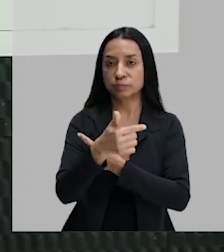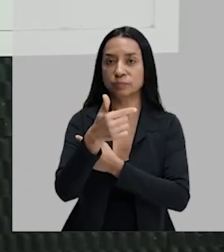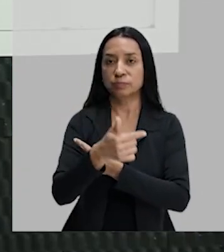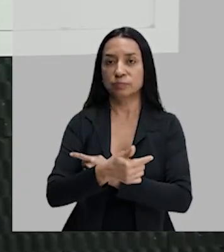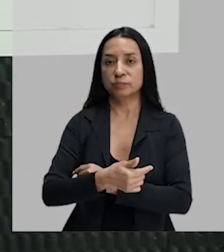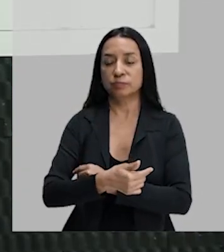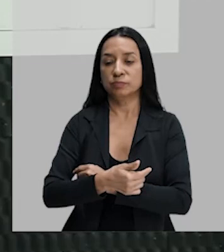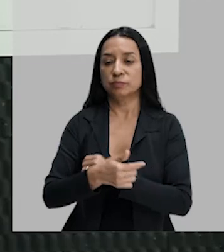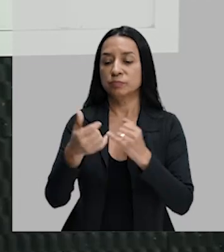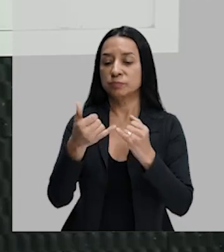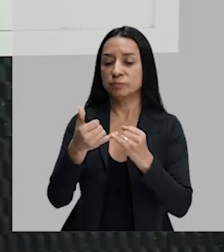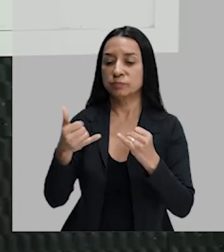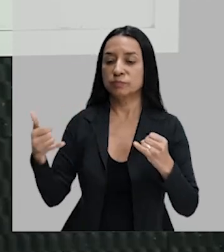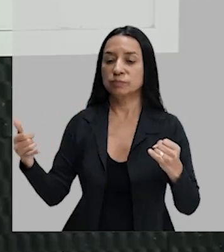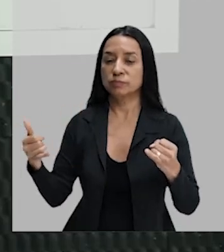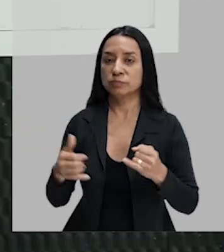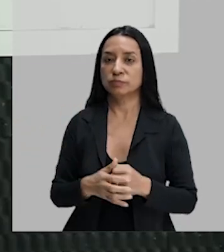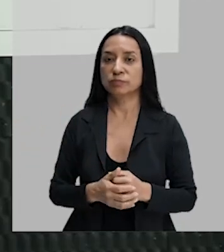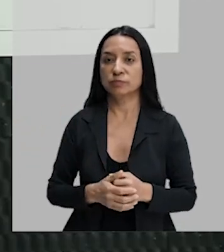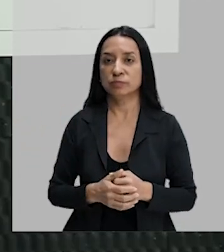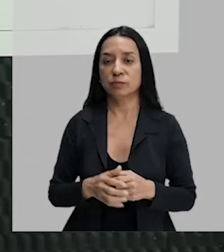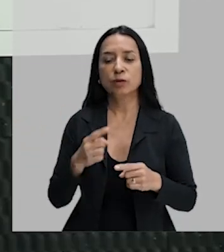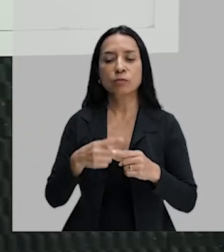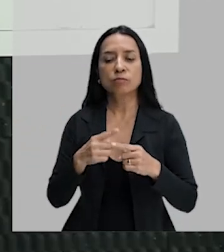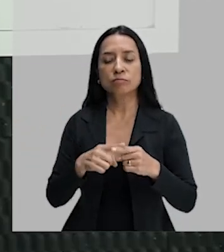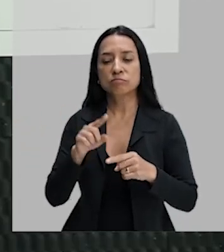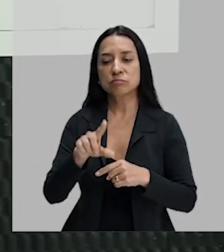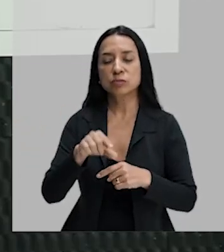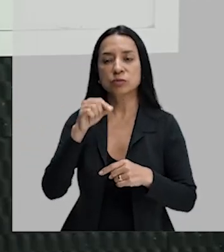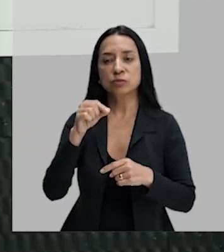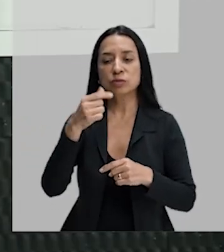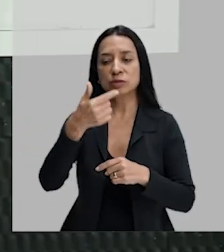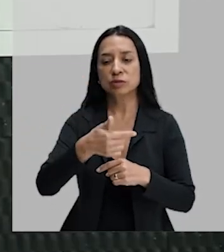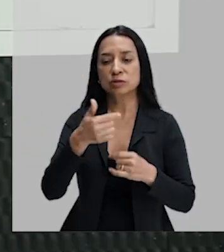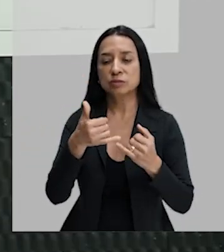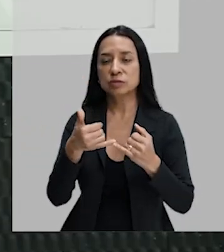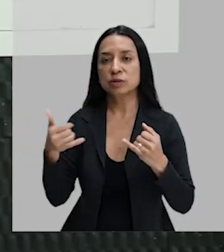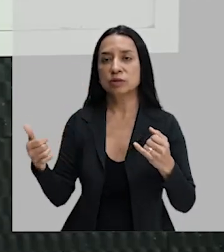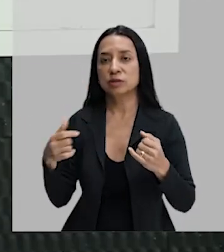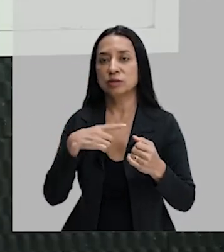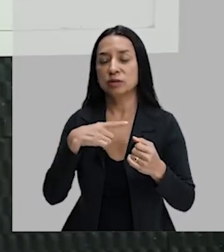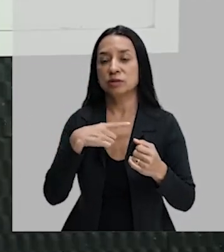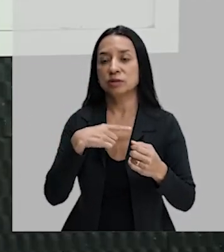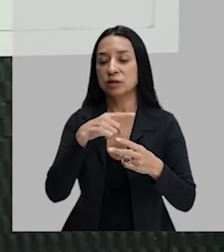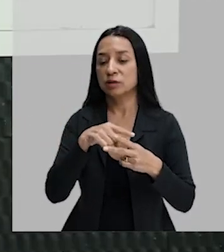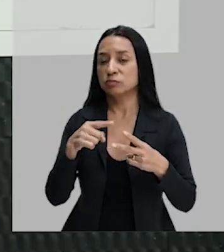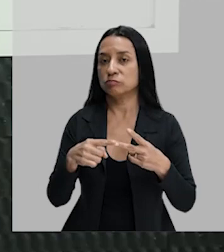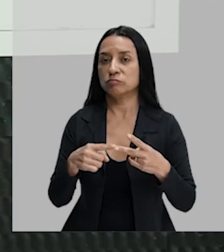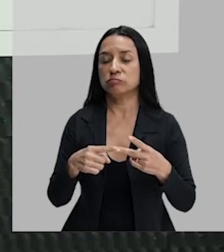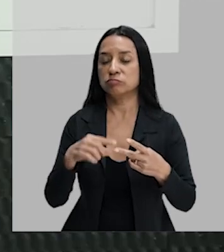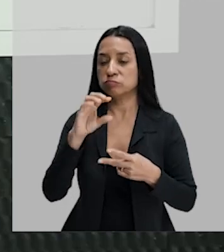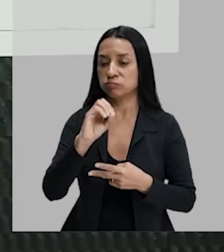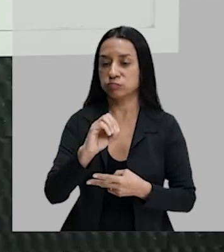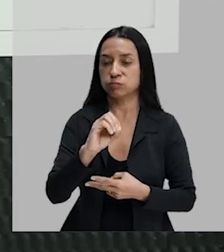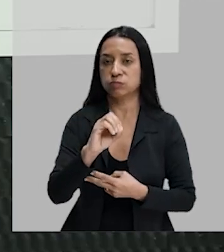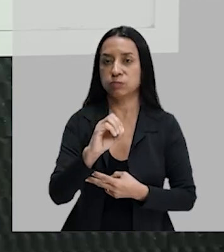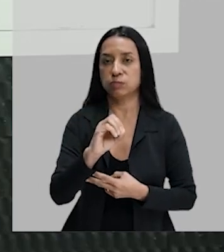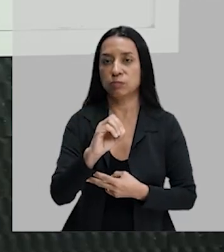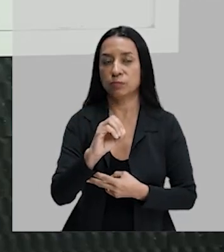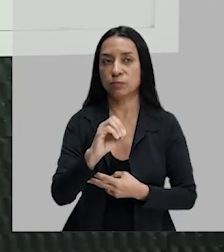linha Por que que vai escolher essa segunda linha porque eu tenho dois zeros aí